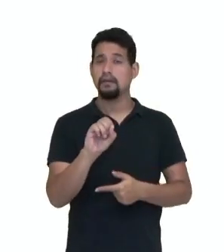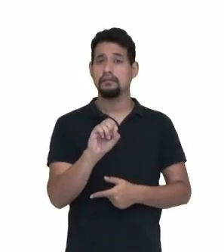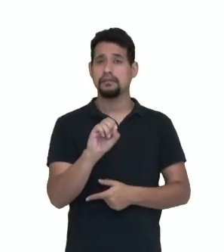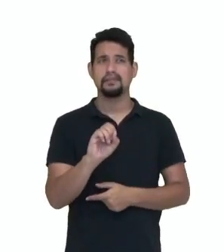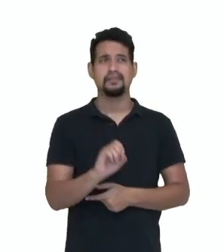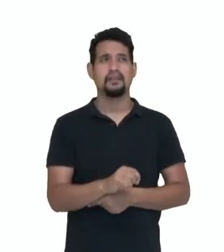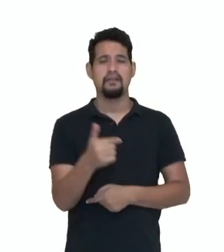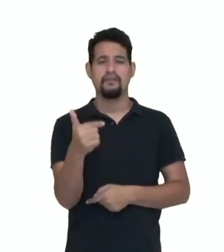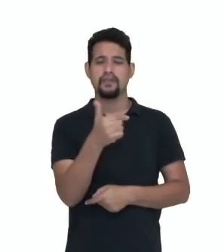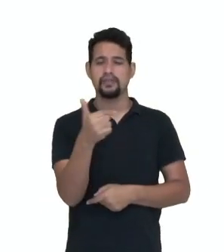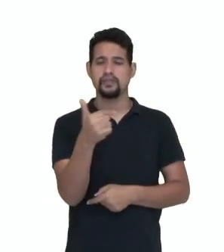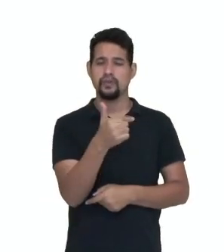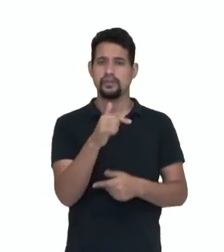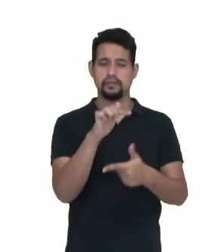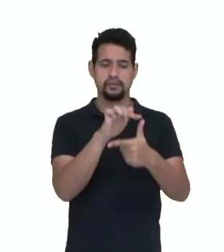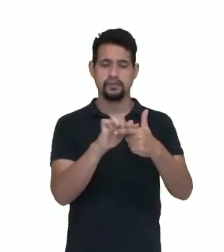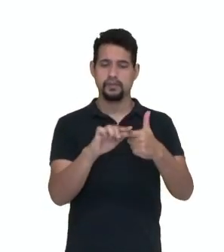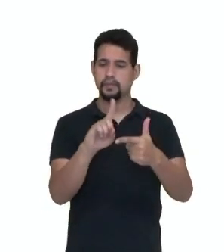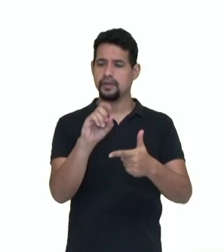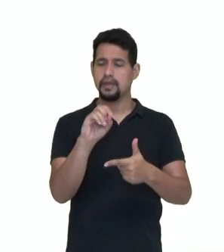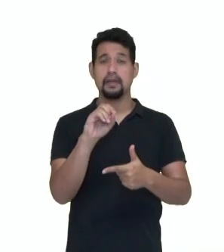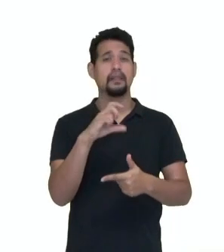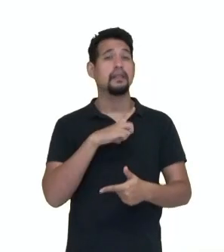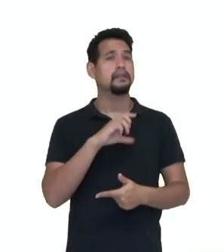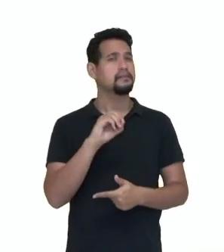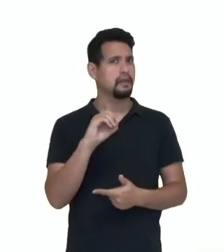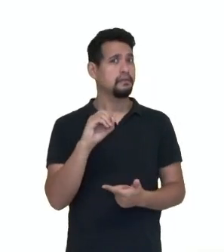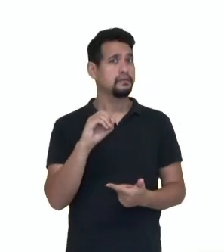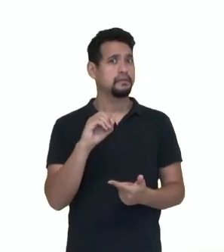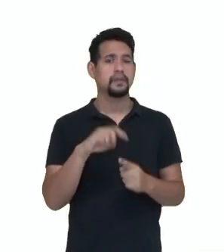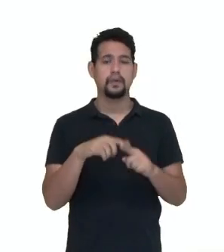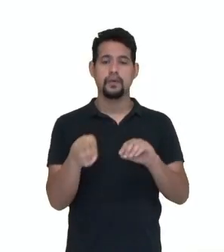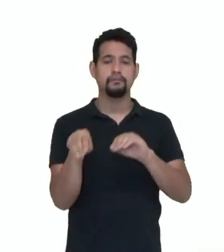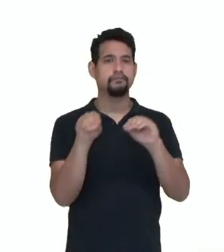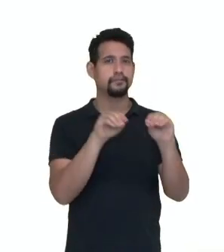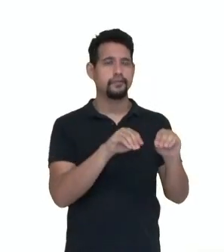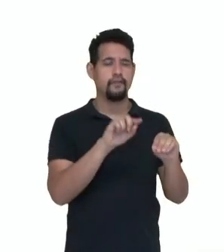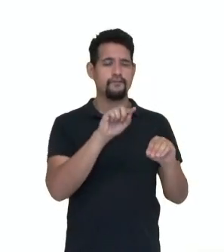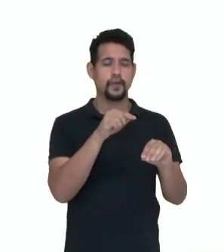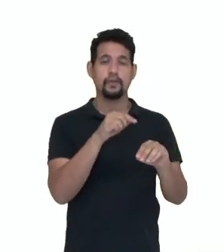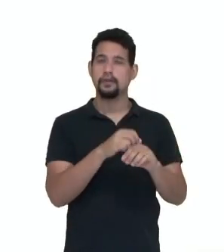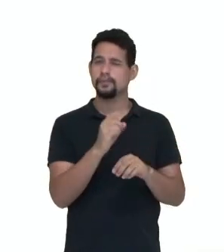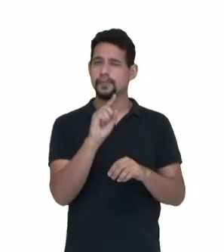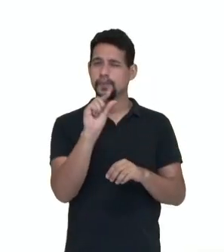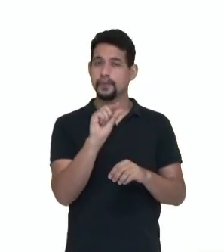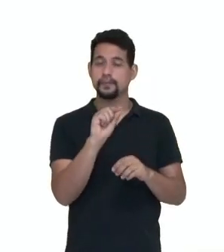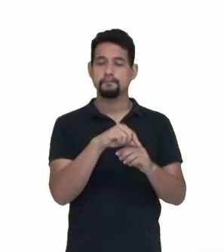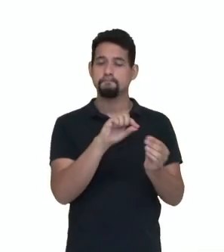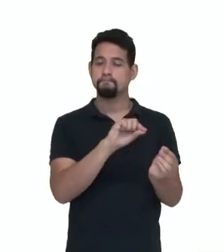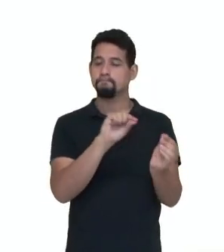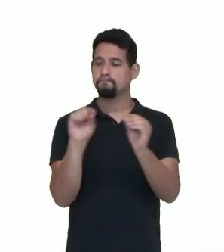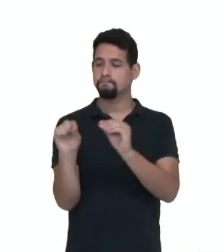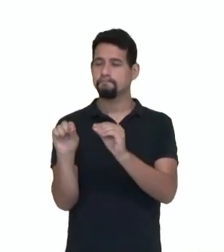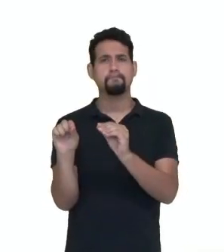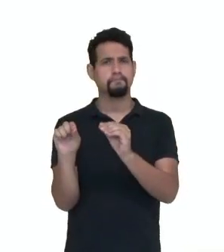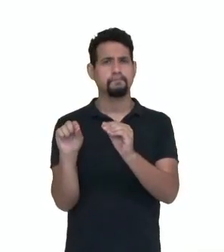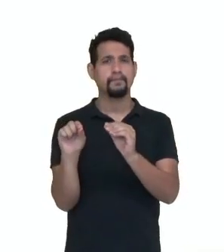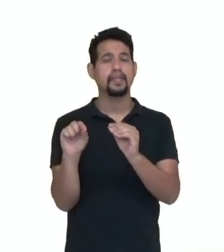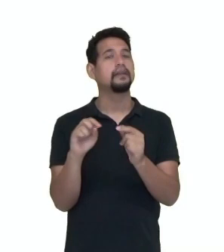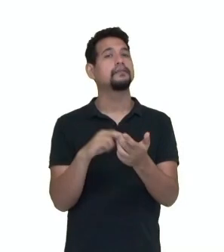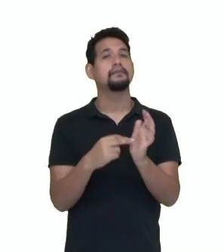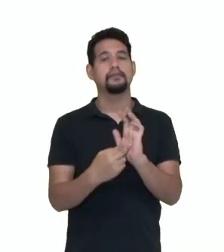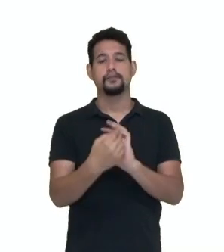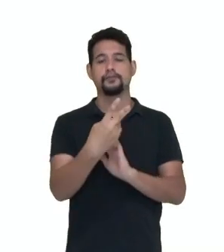vendo? Ó, 22 divididos por 10, eu tenho um zero, então eu desloco essa vírgulazinha uma vez ali para a esquerda, tá? Então, vai